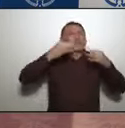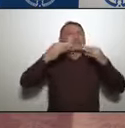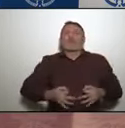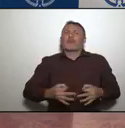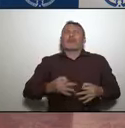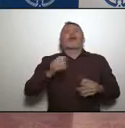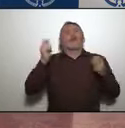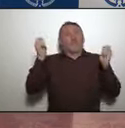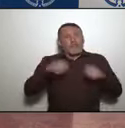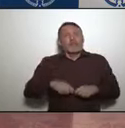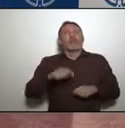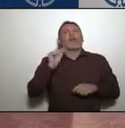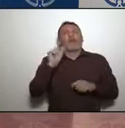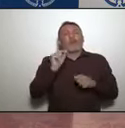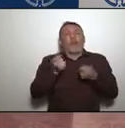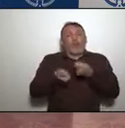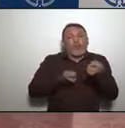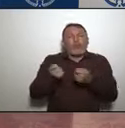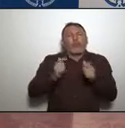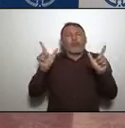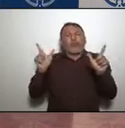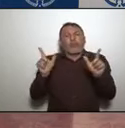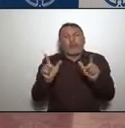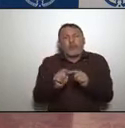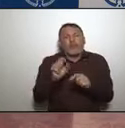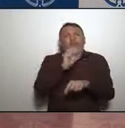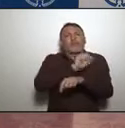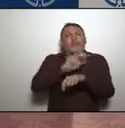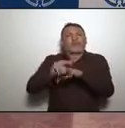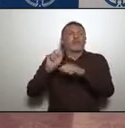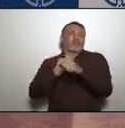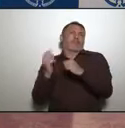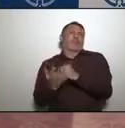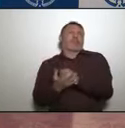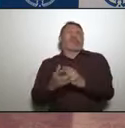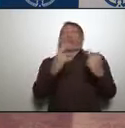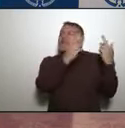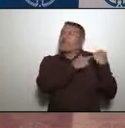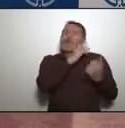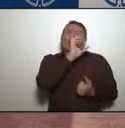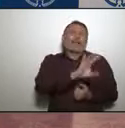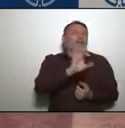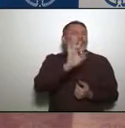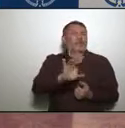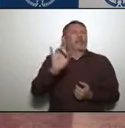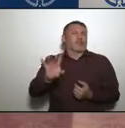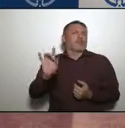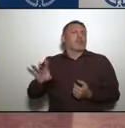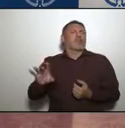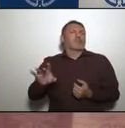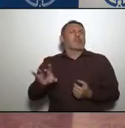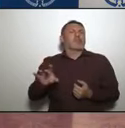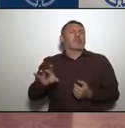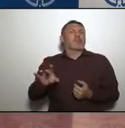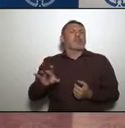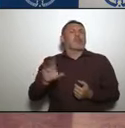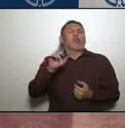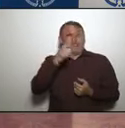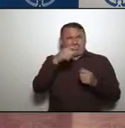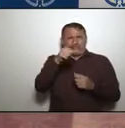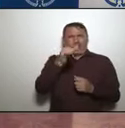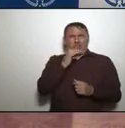administrar o contágio desse vírus. É a responsabilidade de cada um de nós. Assim. Será que as pessoas vão ter que ver morrer